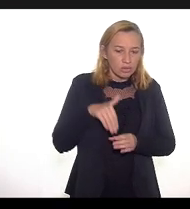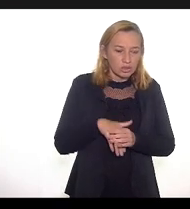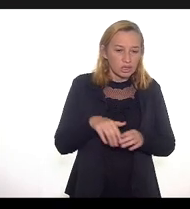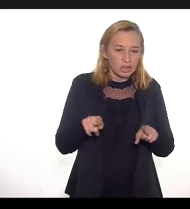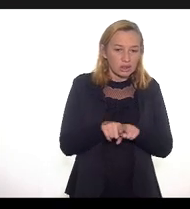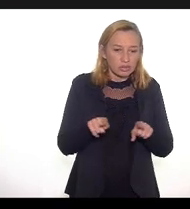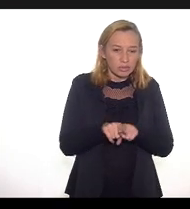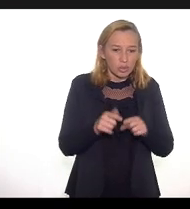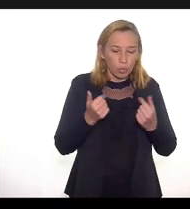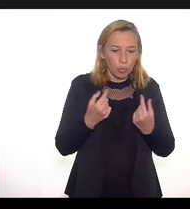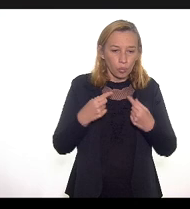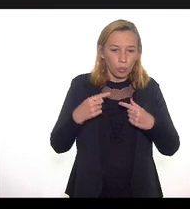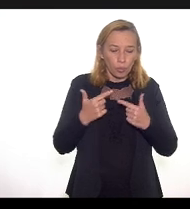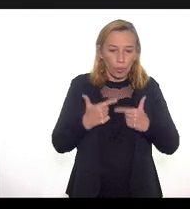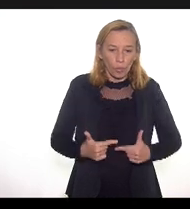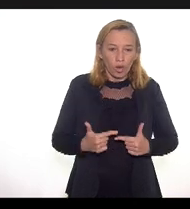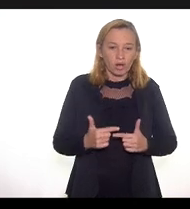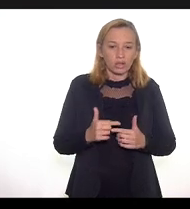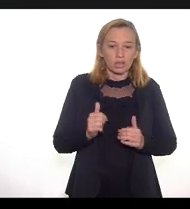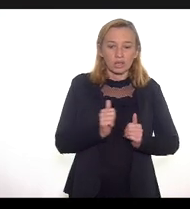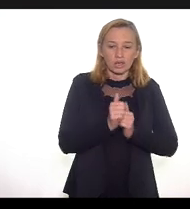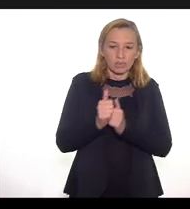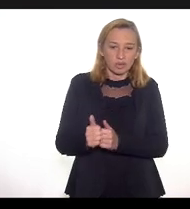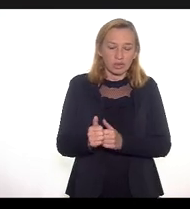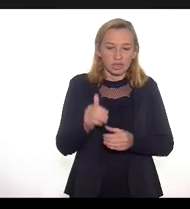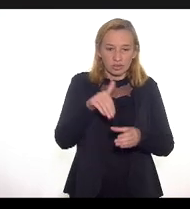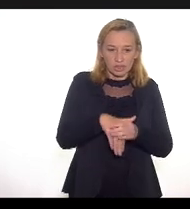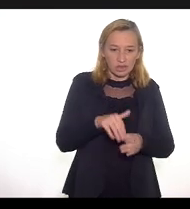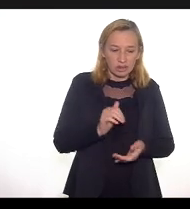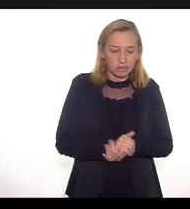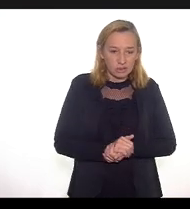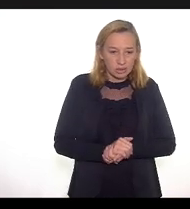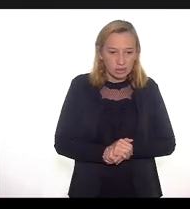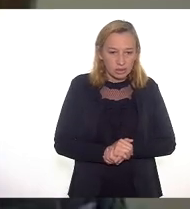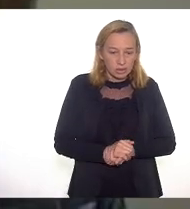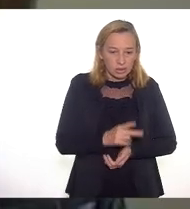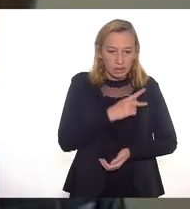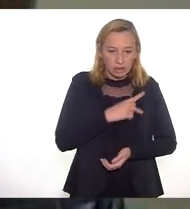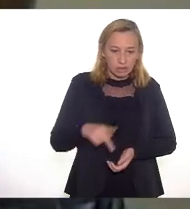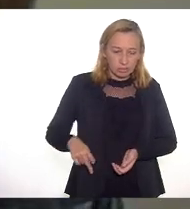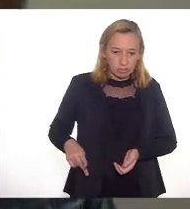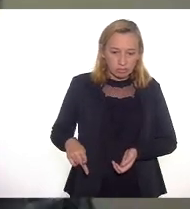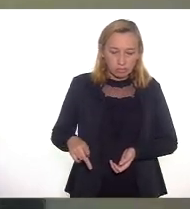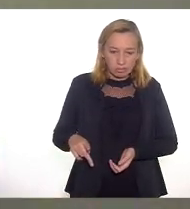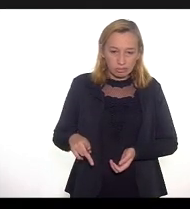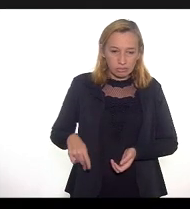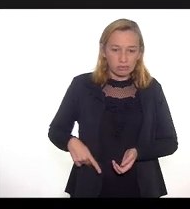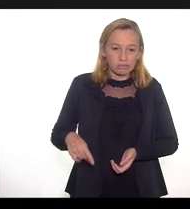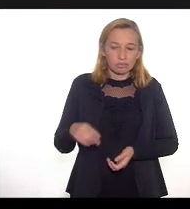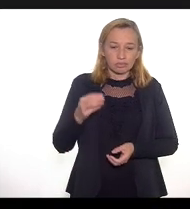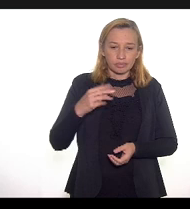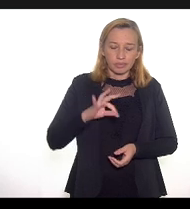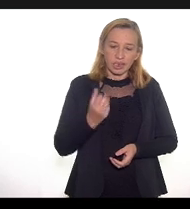ok. Para encaminhamento de votação. Presidente, Marta Rocha, abstenção.